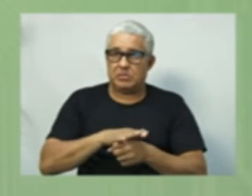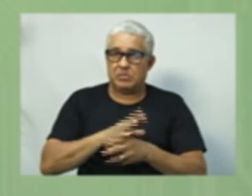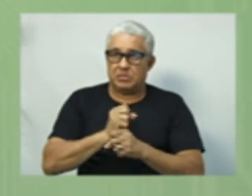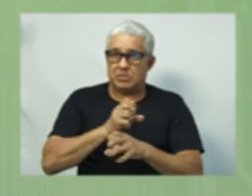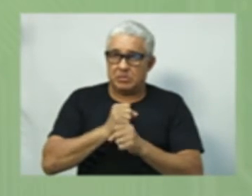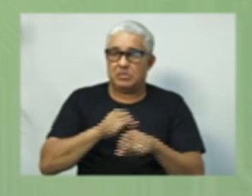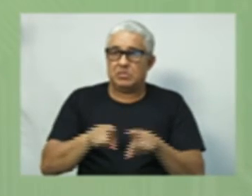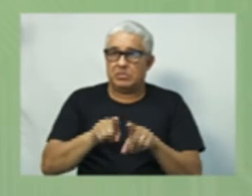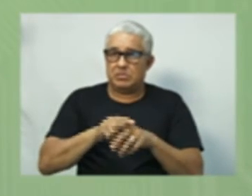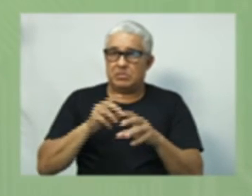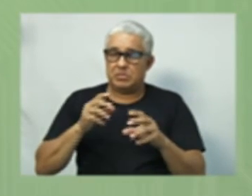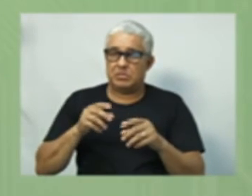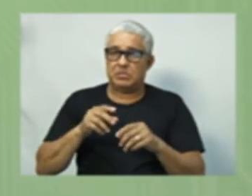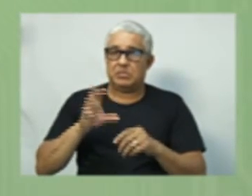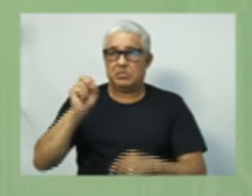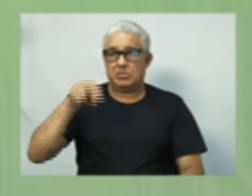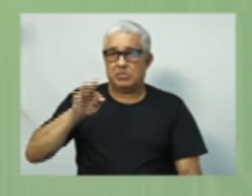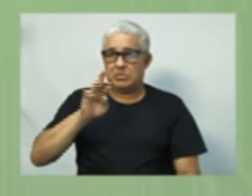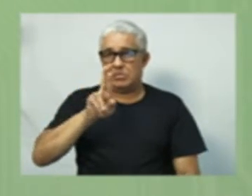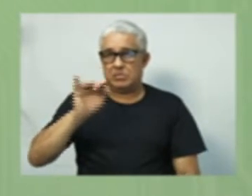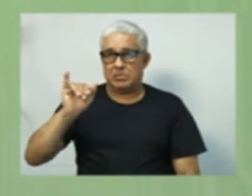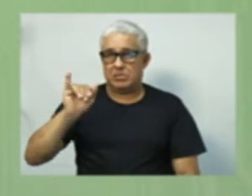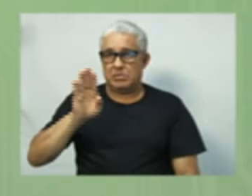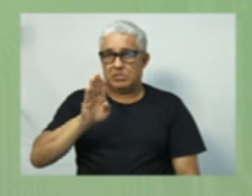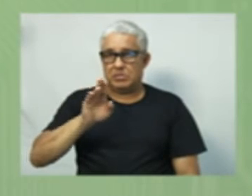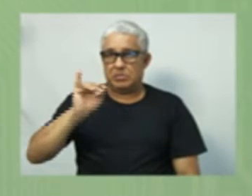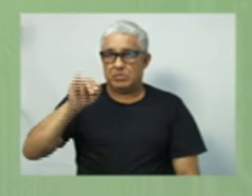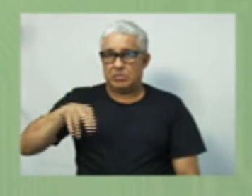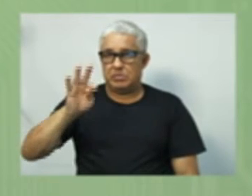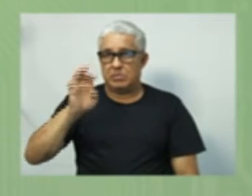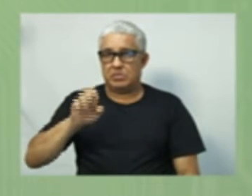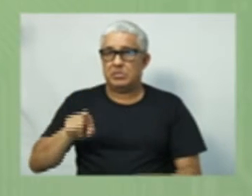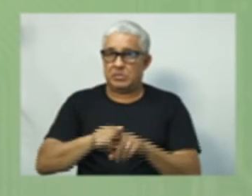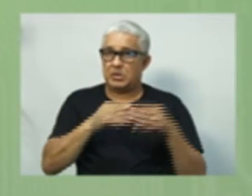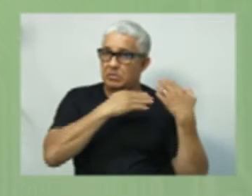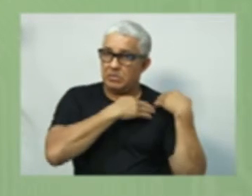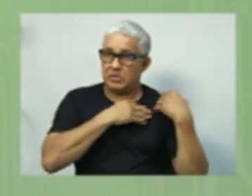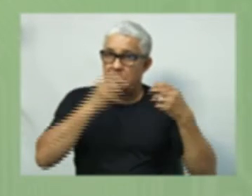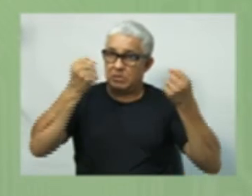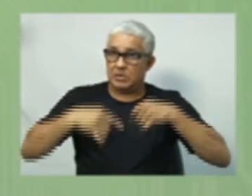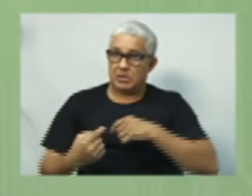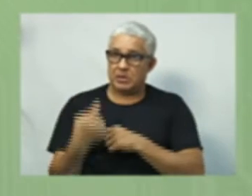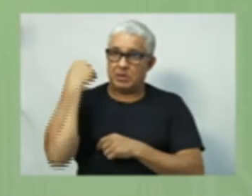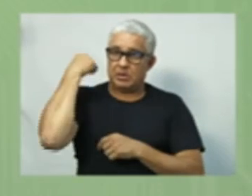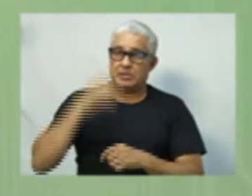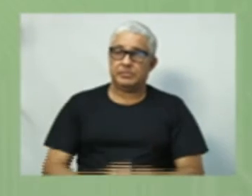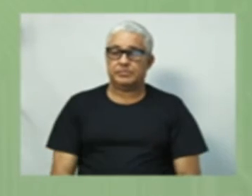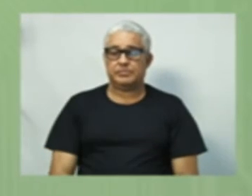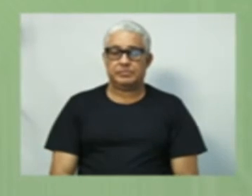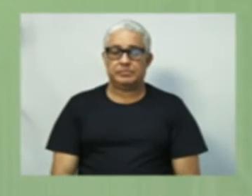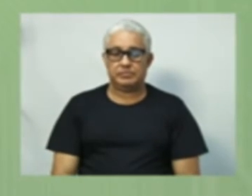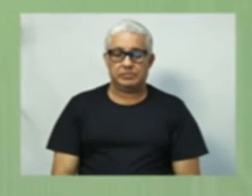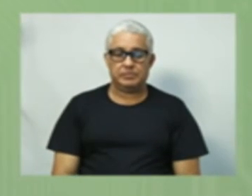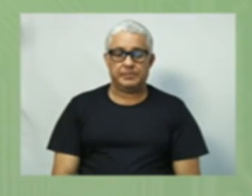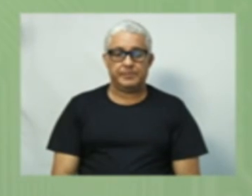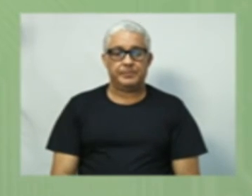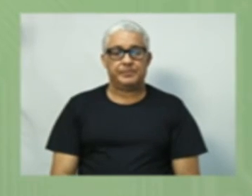e o responsável nós já havíamos explicado na parte anterior, né? Passando para a